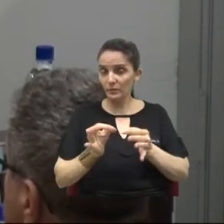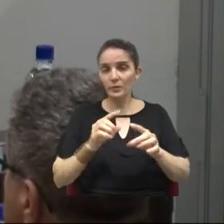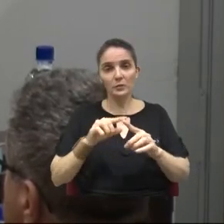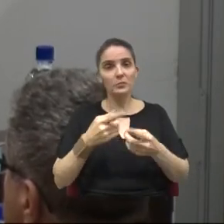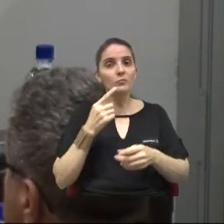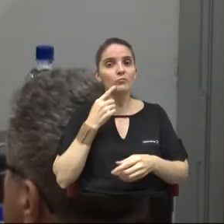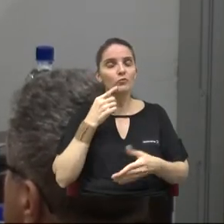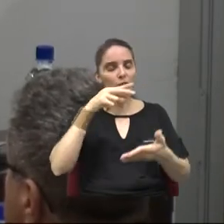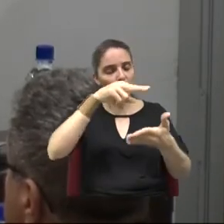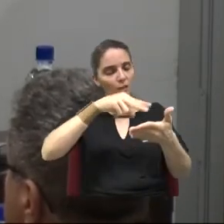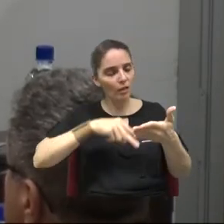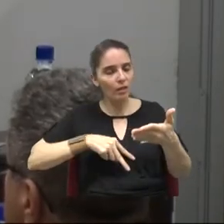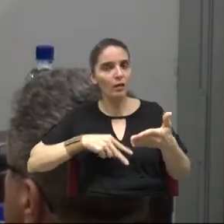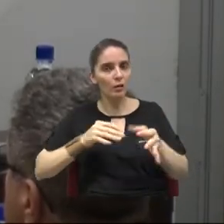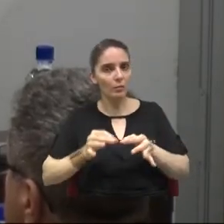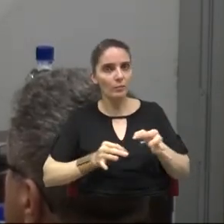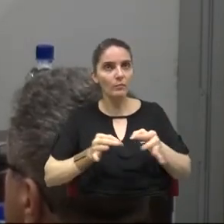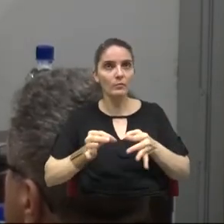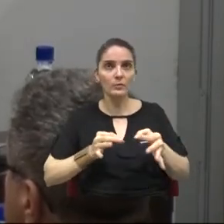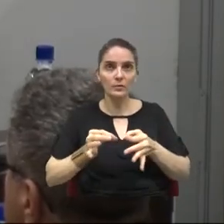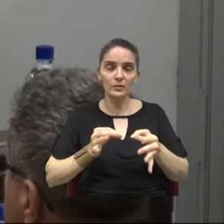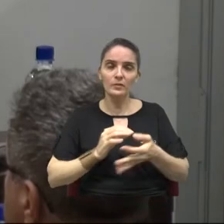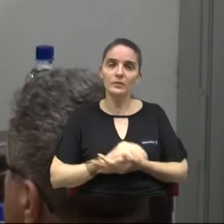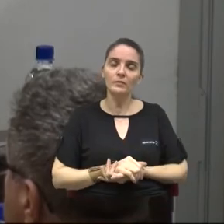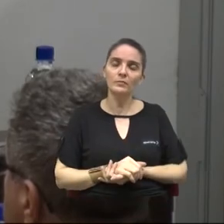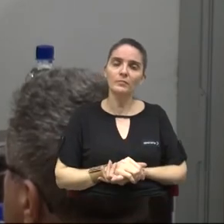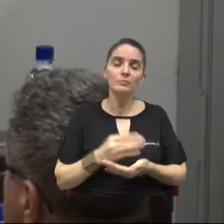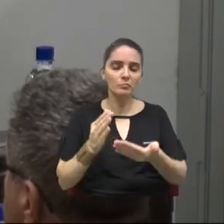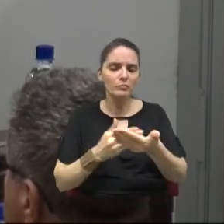projeto. Vou tentar achar aqui.